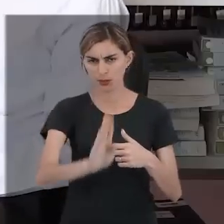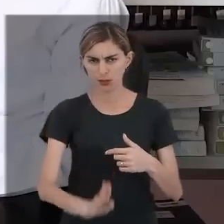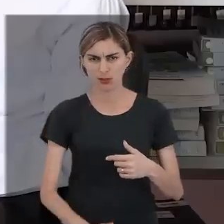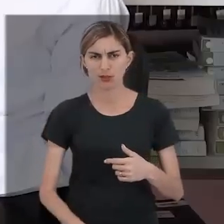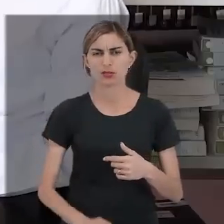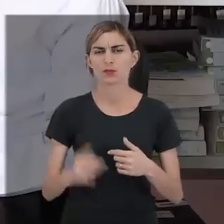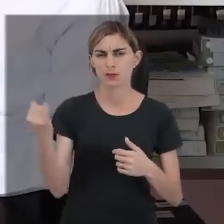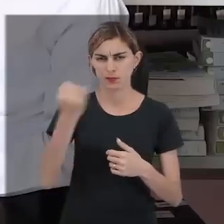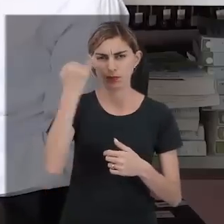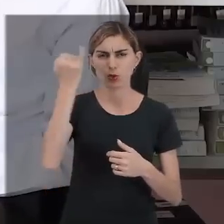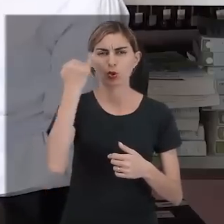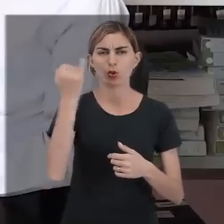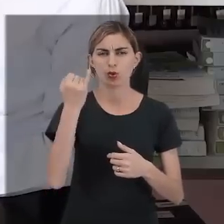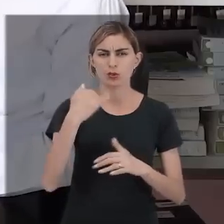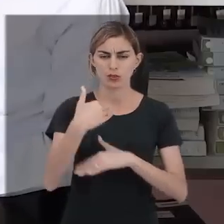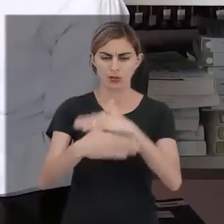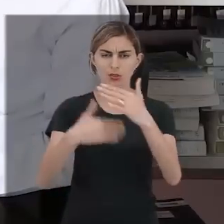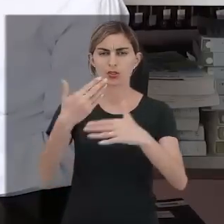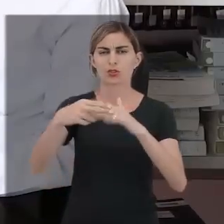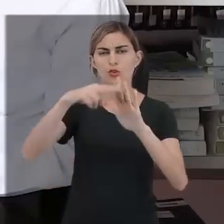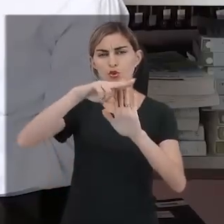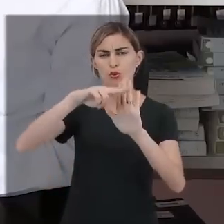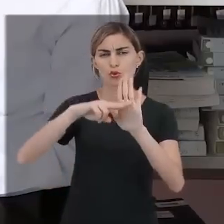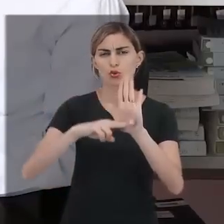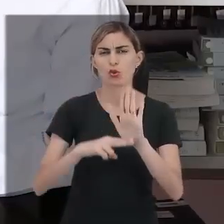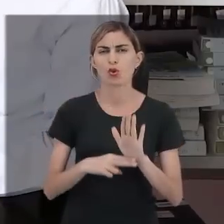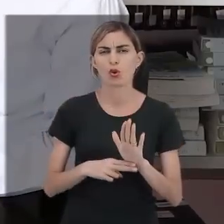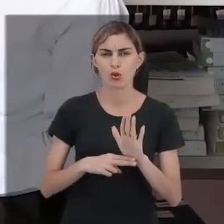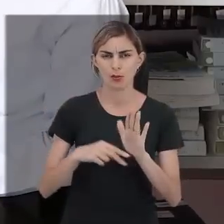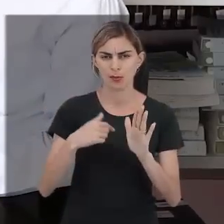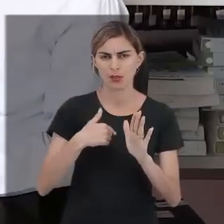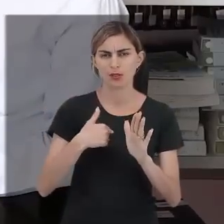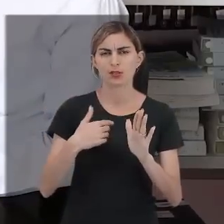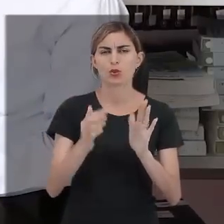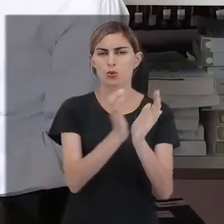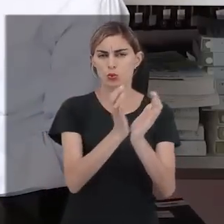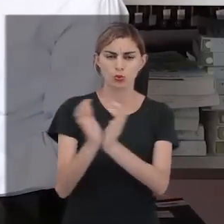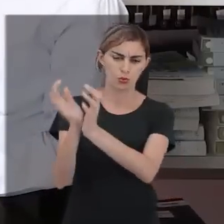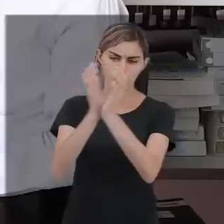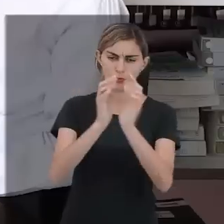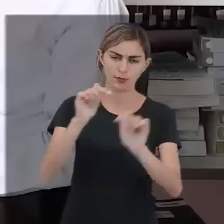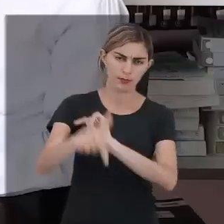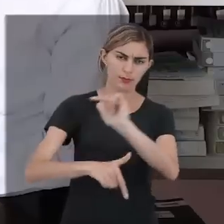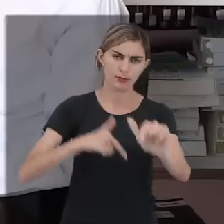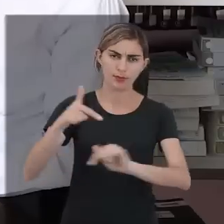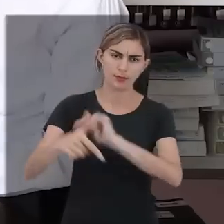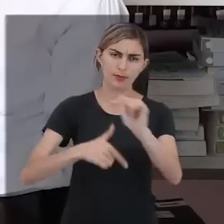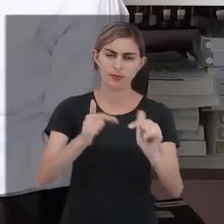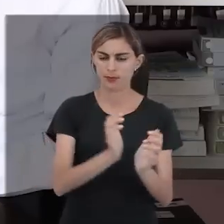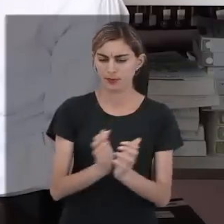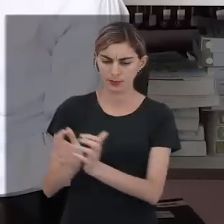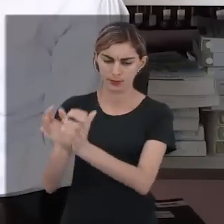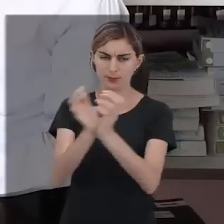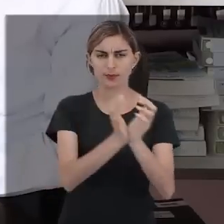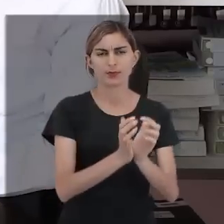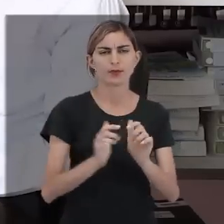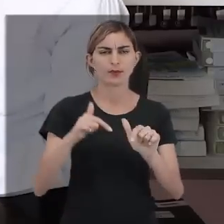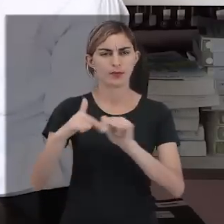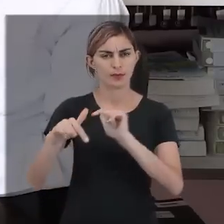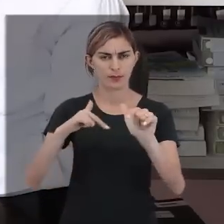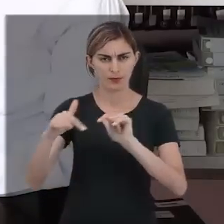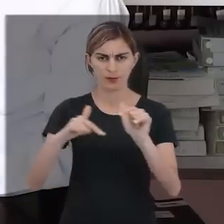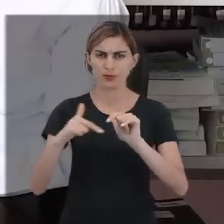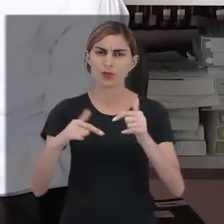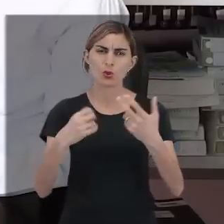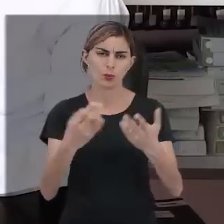que esse organismo, ele desenvolve as normas. As normas são desenvolvidas por equipes de trabalho. Essas equipes de trabalho,